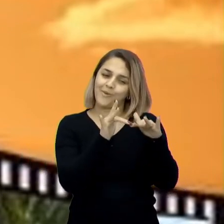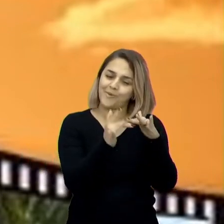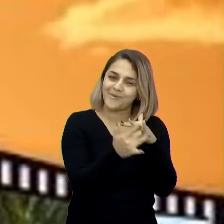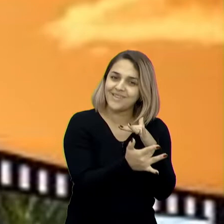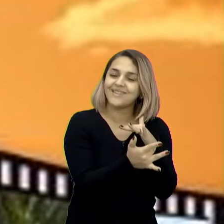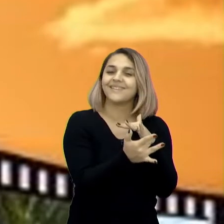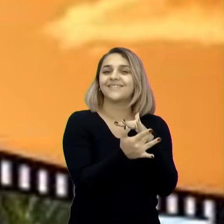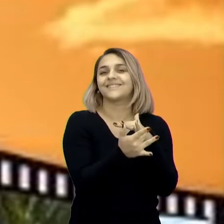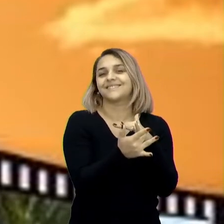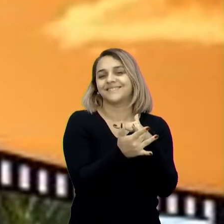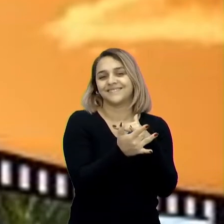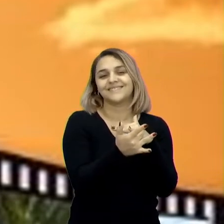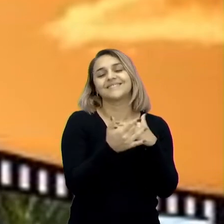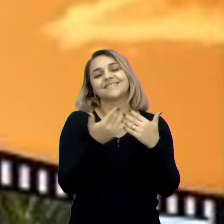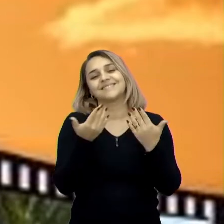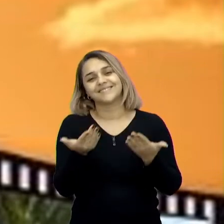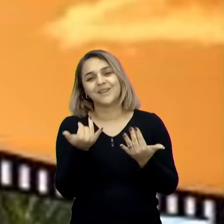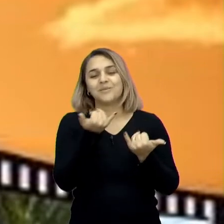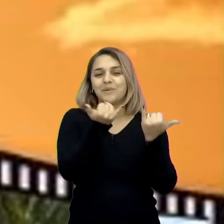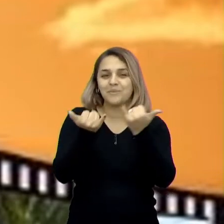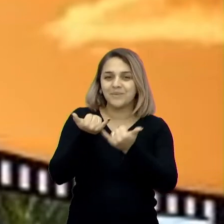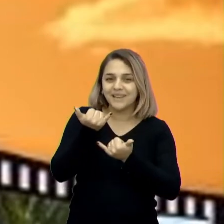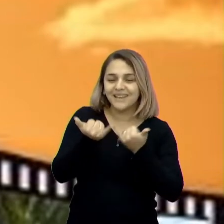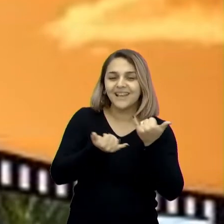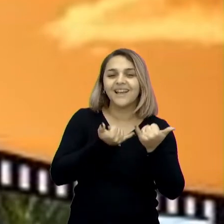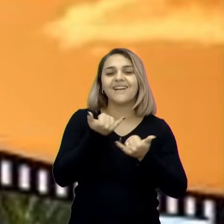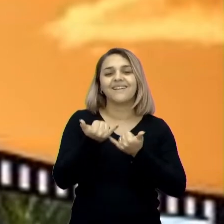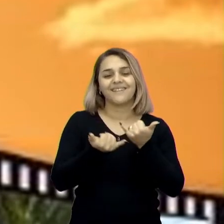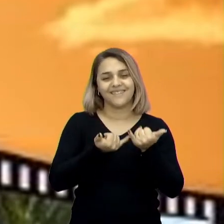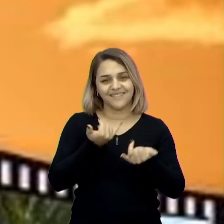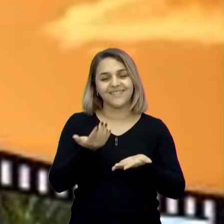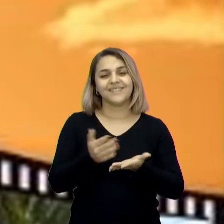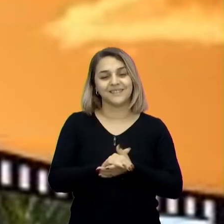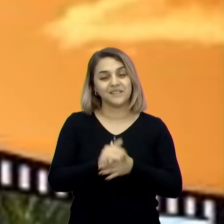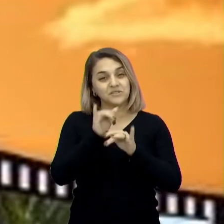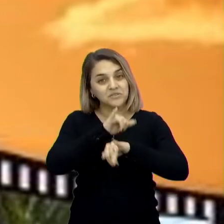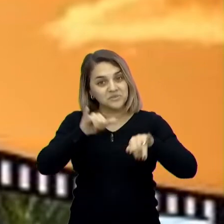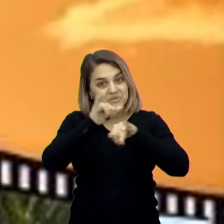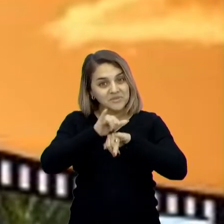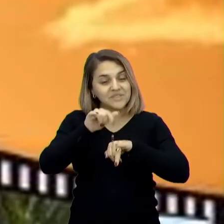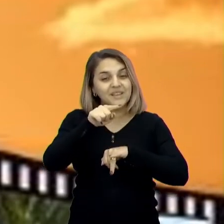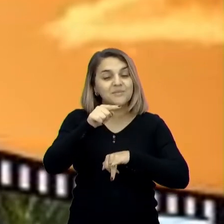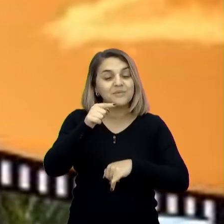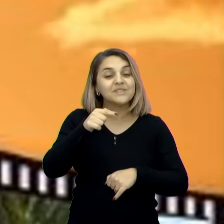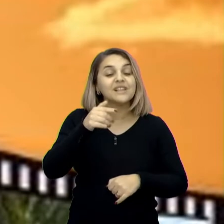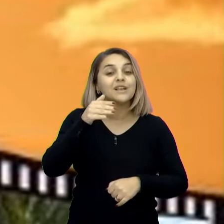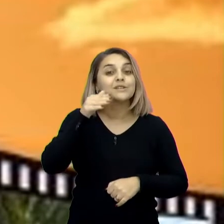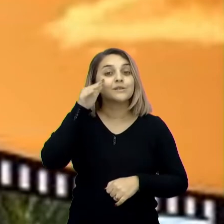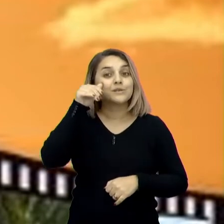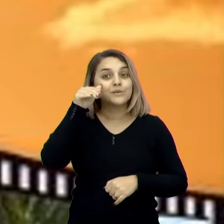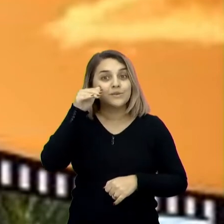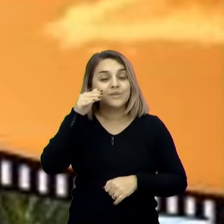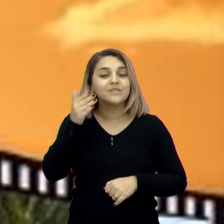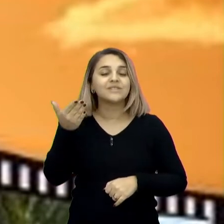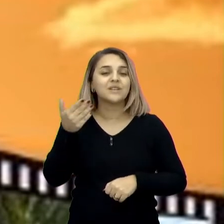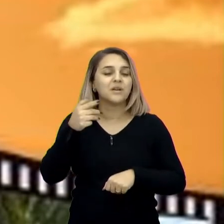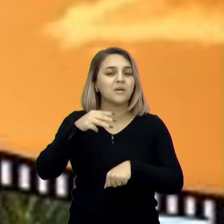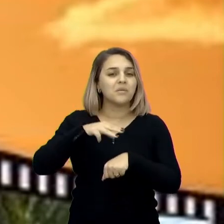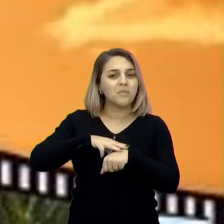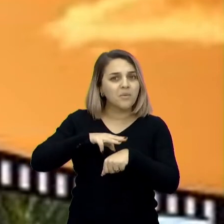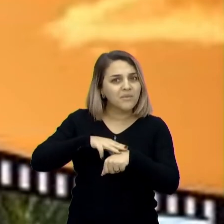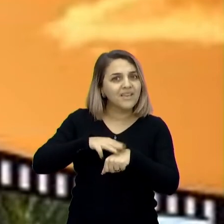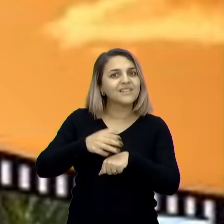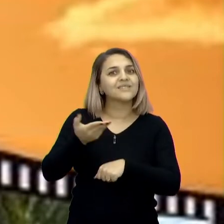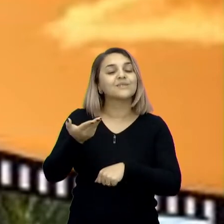sociais, né? Então a gente começa a brincar, mais uma peça publicitária para trazer a curiosidade, para trazer aí um momento de nutrição que